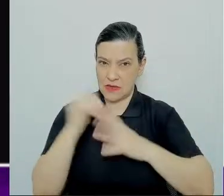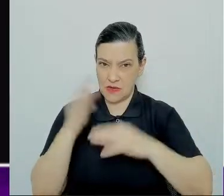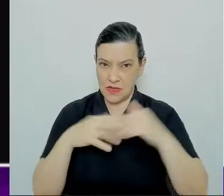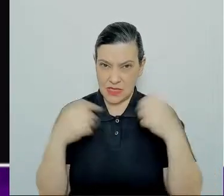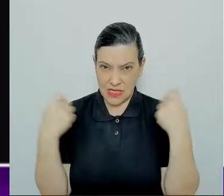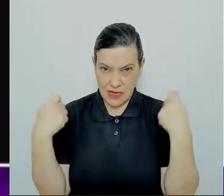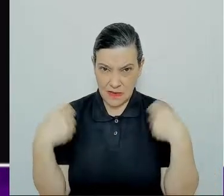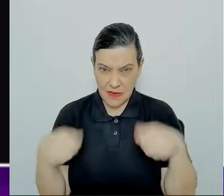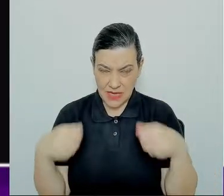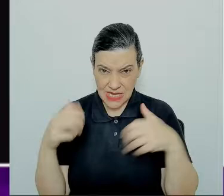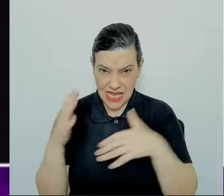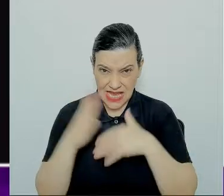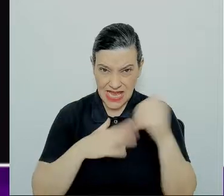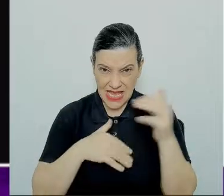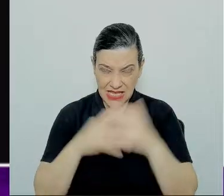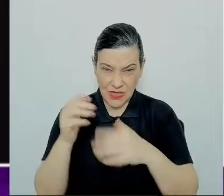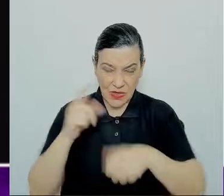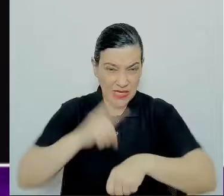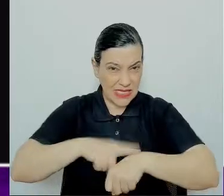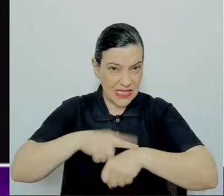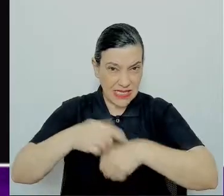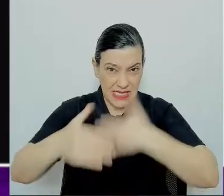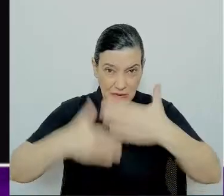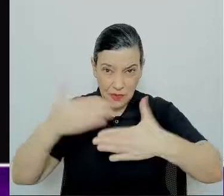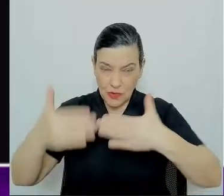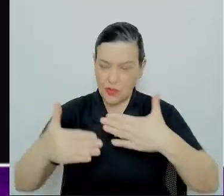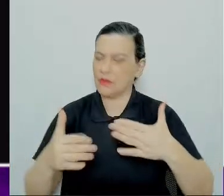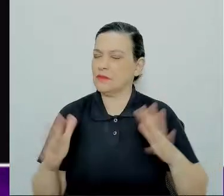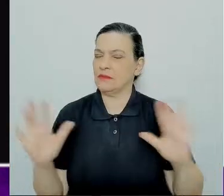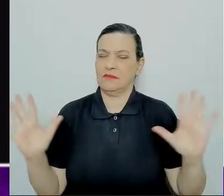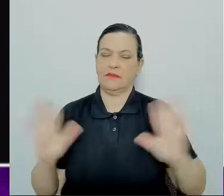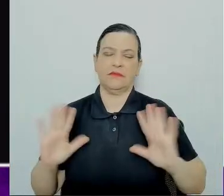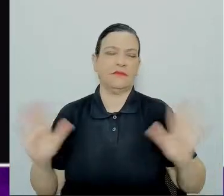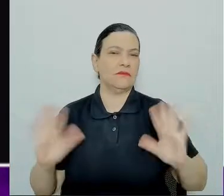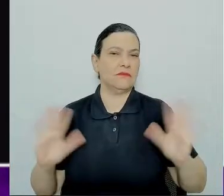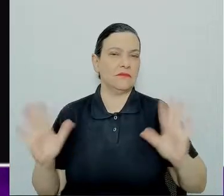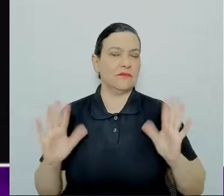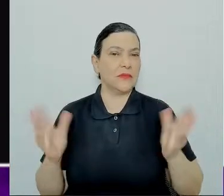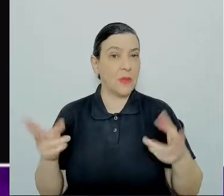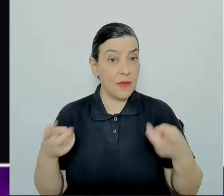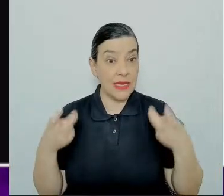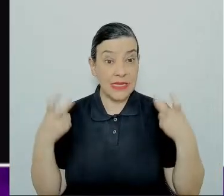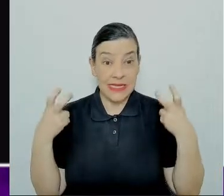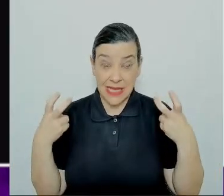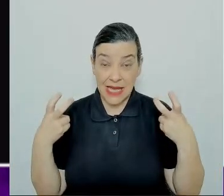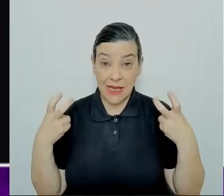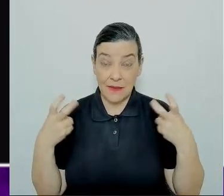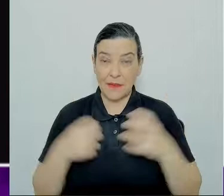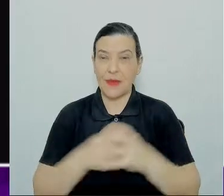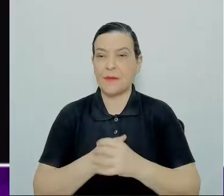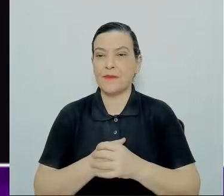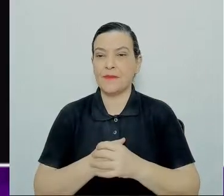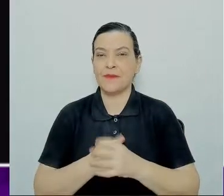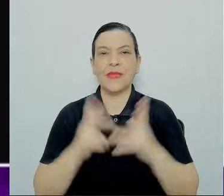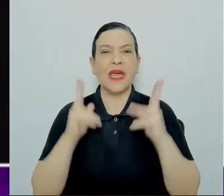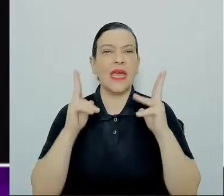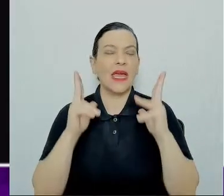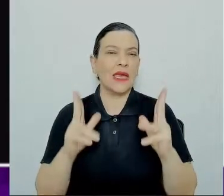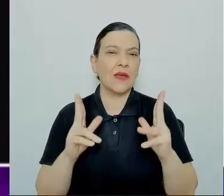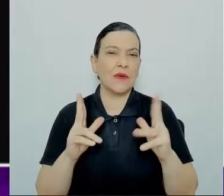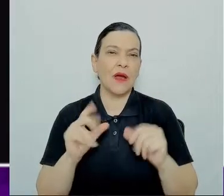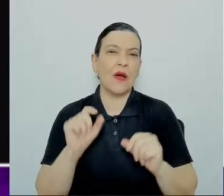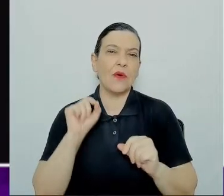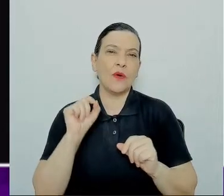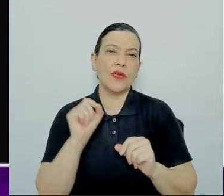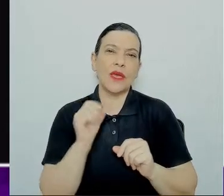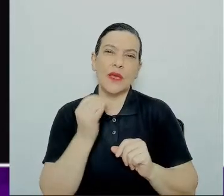essas ações o tempo todo? Não. Então, perceba que um atacante, quando ele consegue quebrar o sigilo de